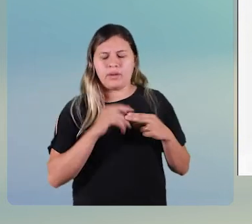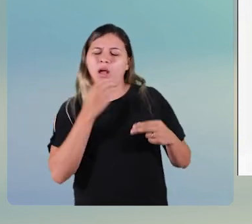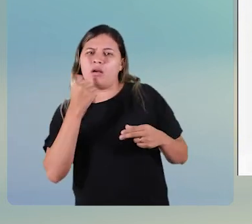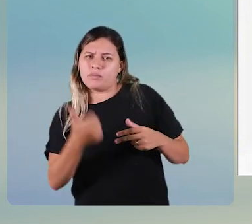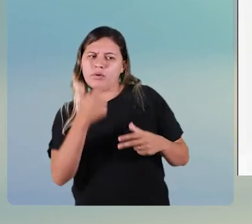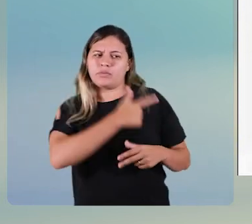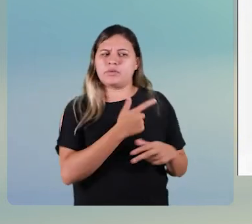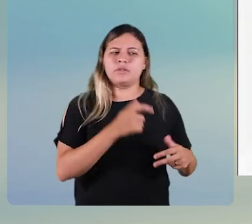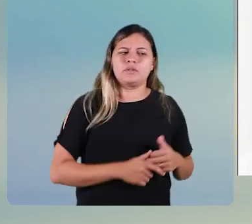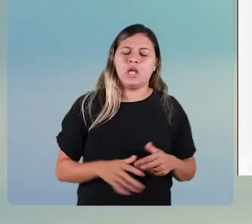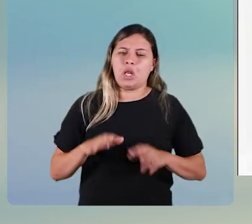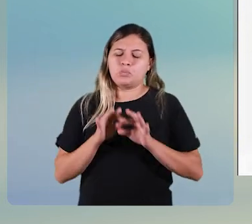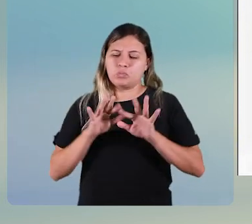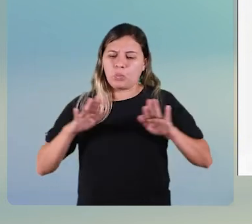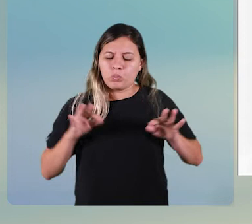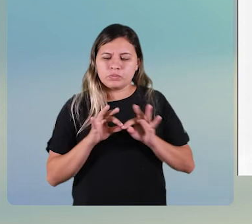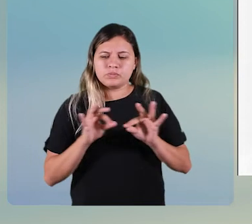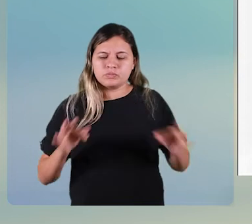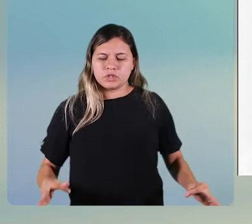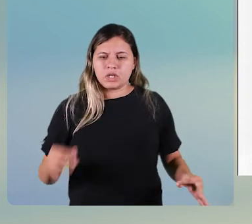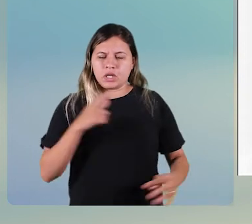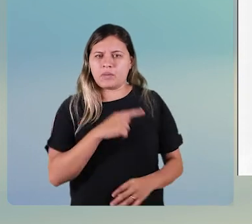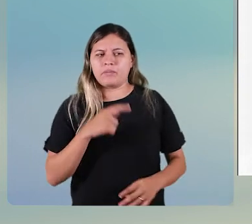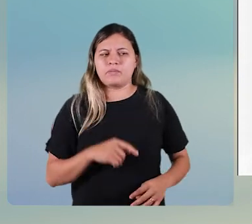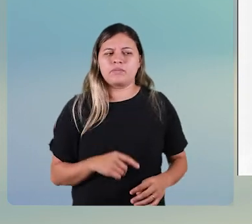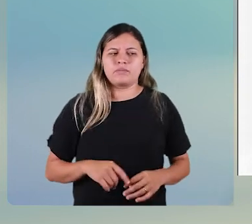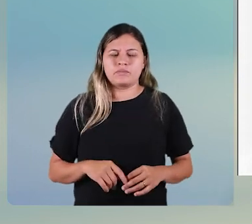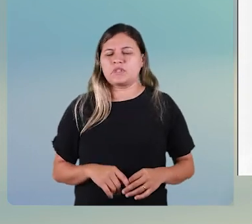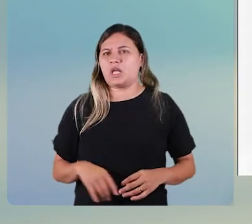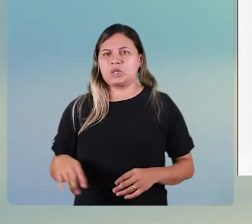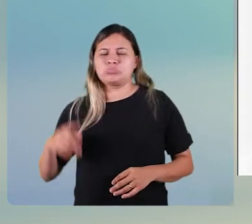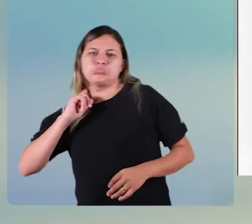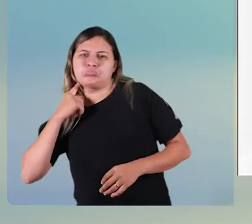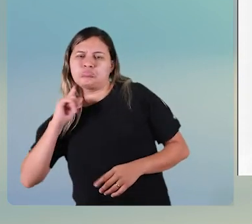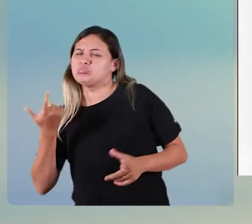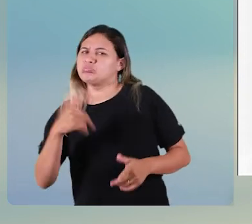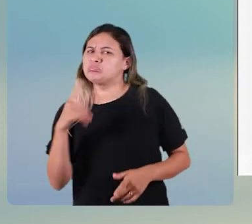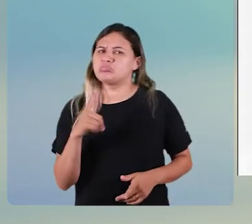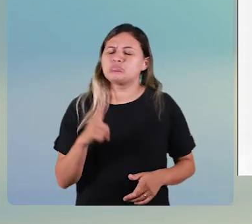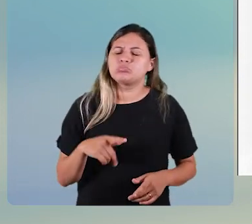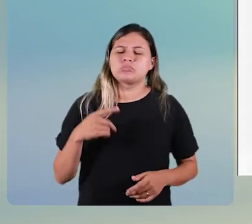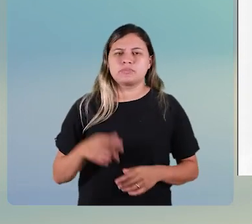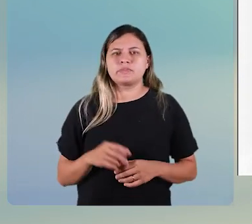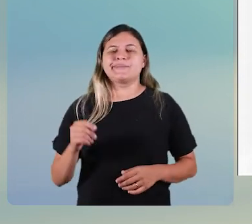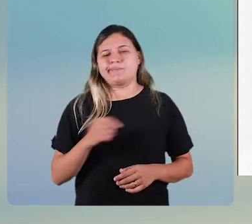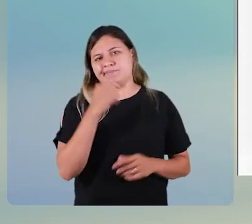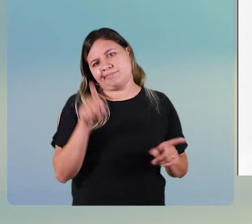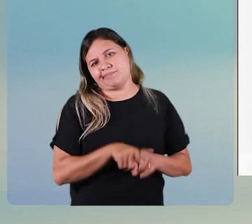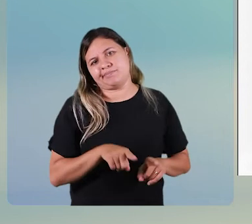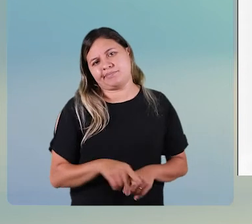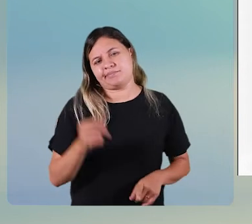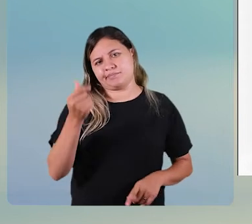radioativo, certo? Então, ela é extremamente limpa, certo? Em termos de emissão de poluentes e também relativamente barata,